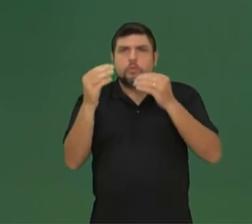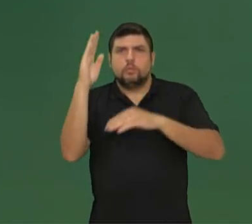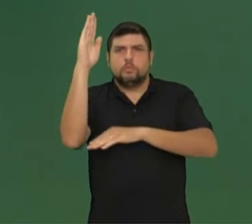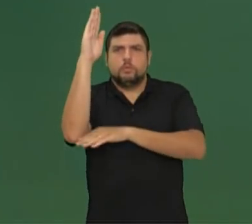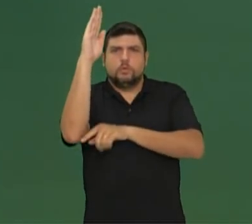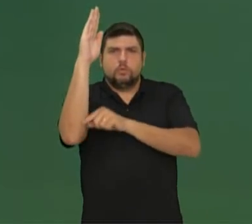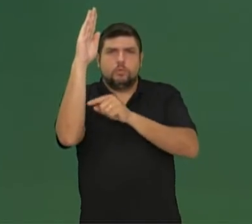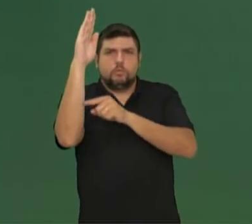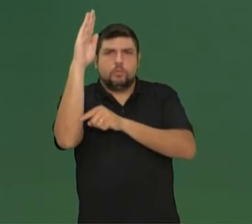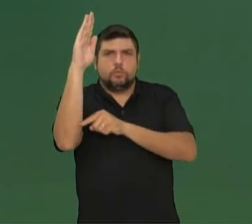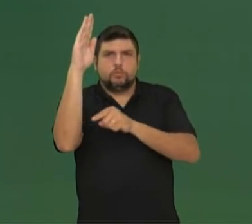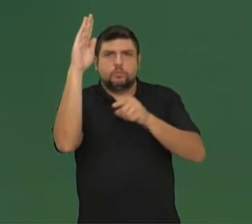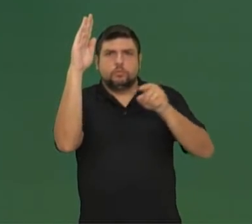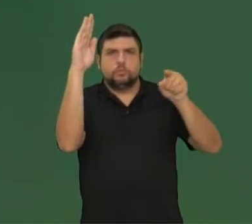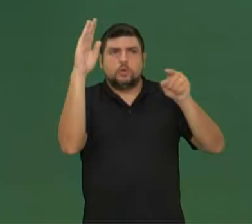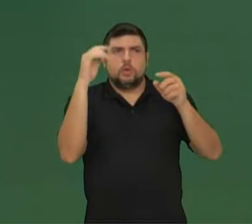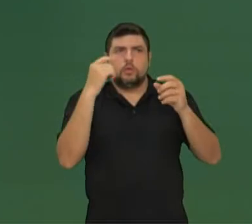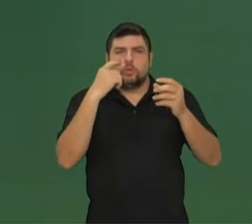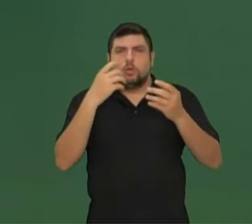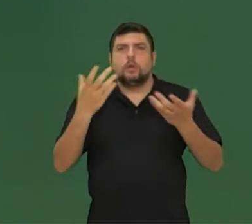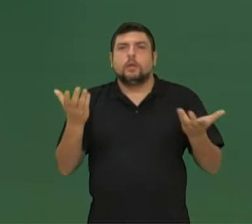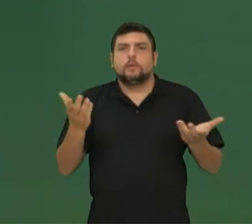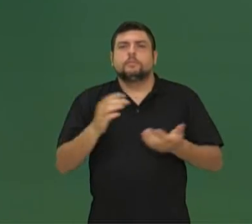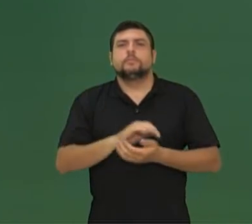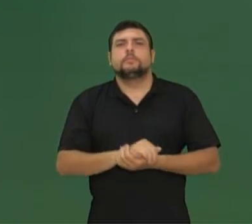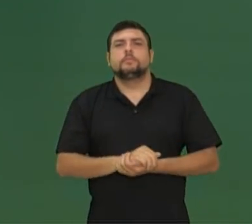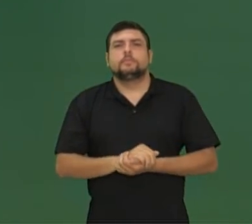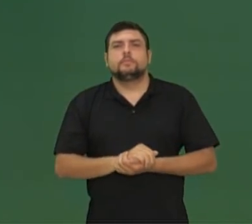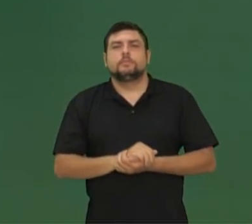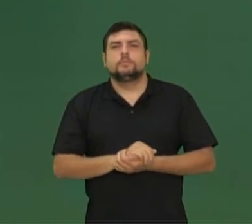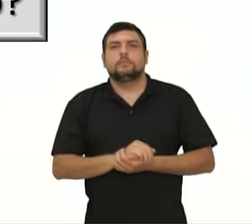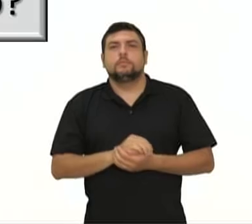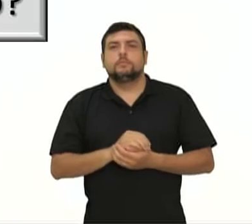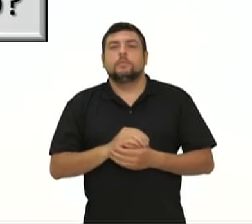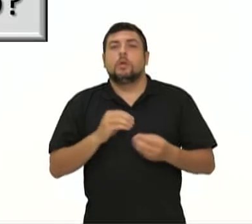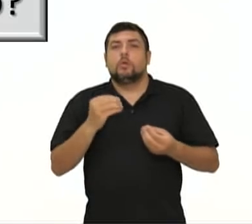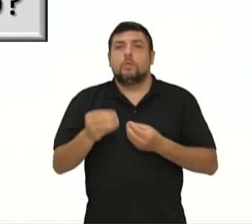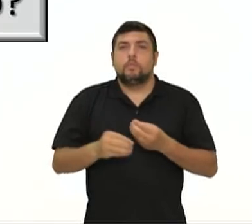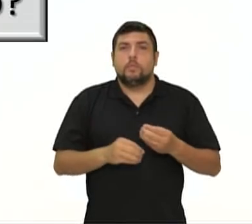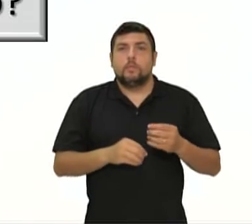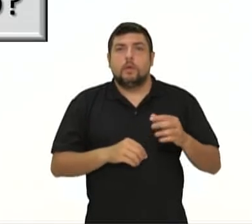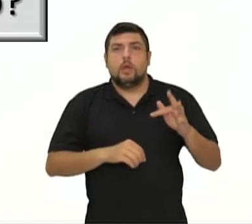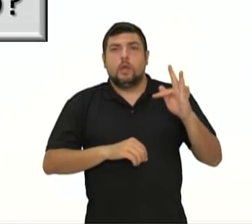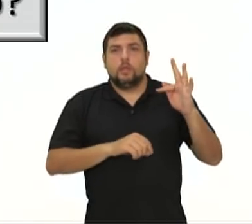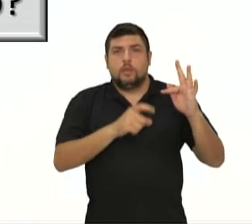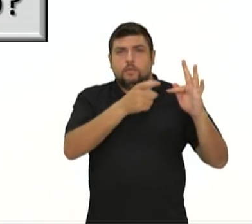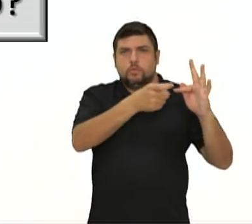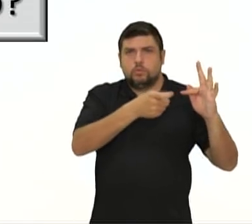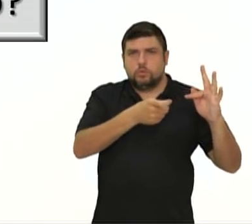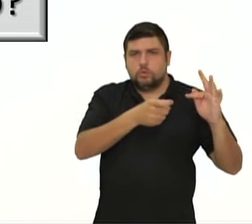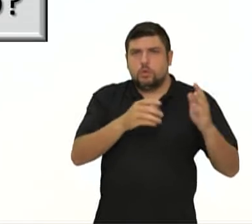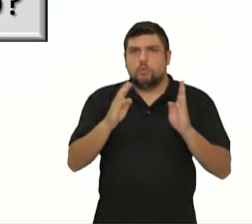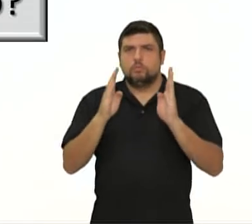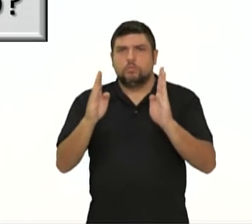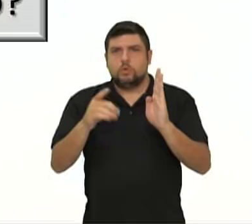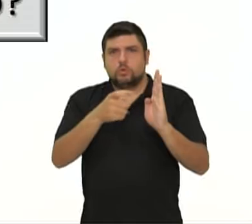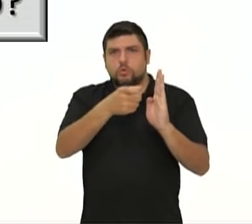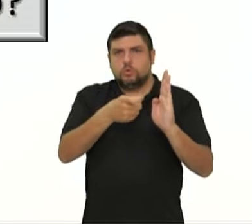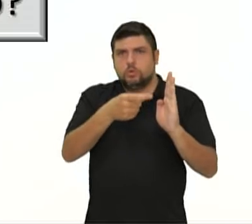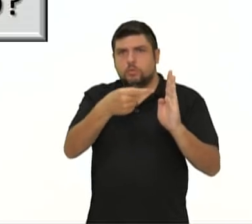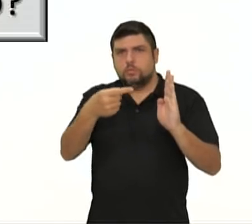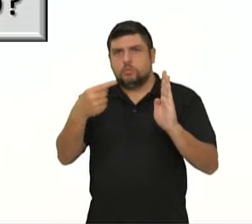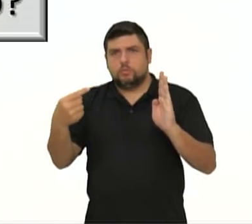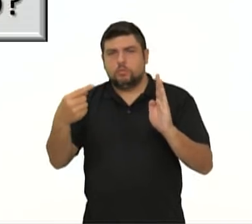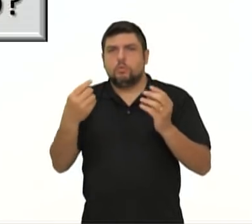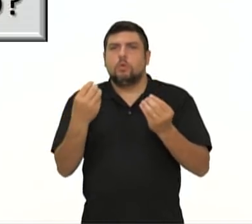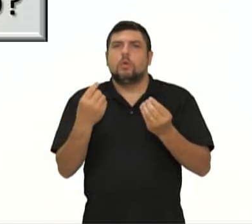então? Olhem aqui, é o gráfico da função, né? f de x igual ao módulo de x menos 1. Analisem como que ela ficou.